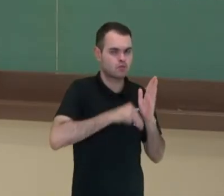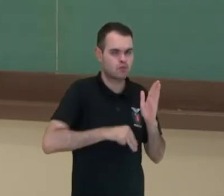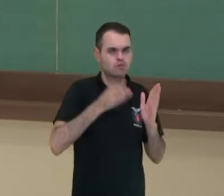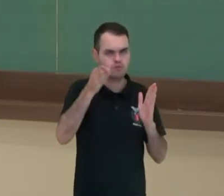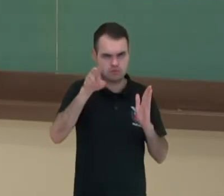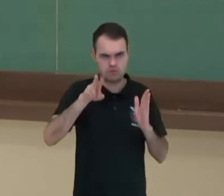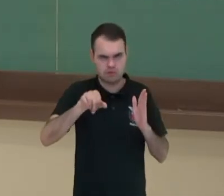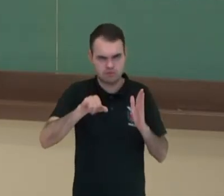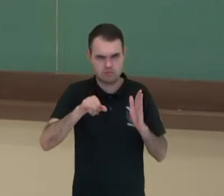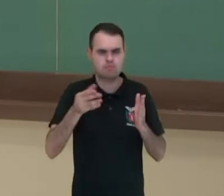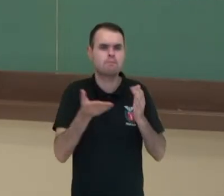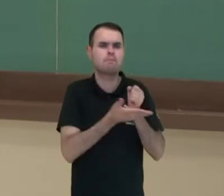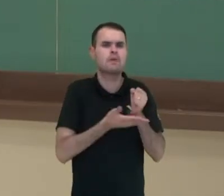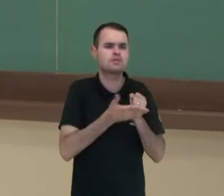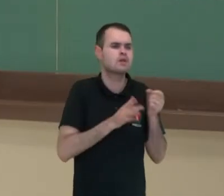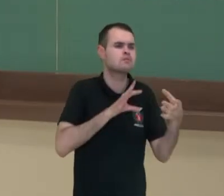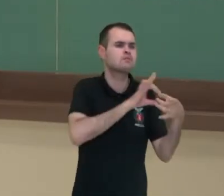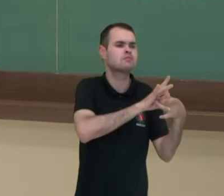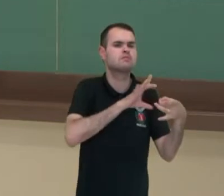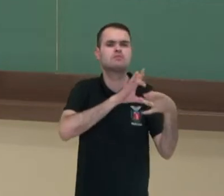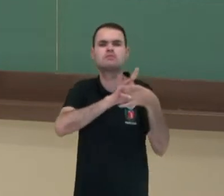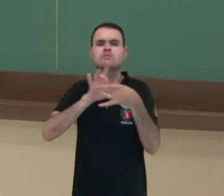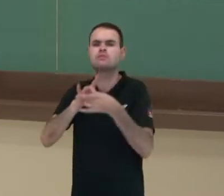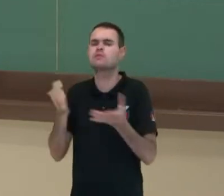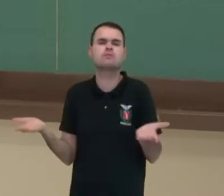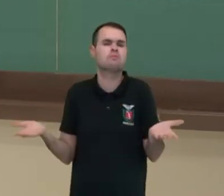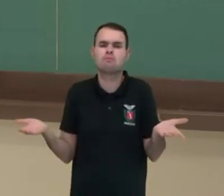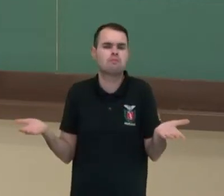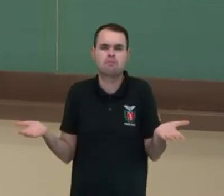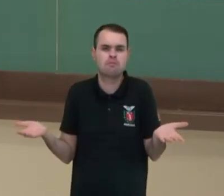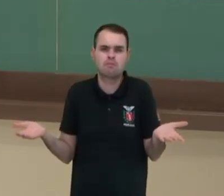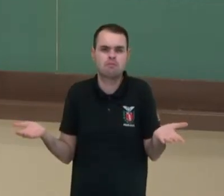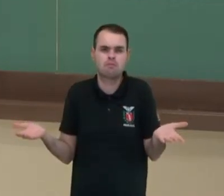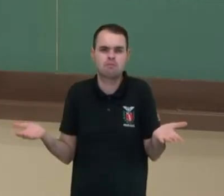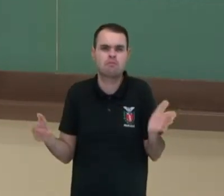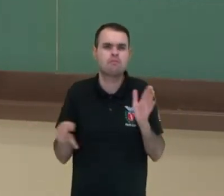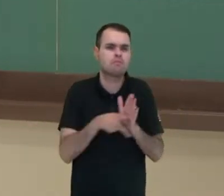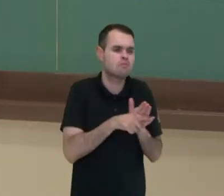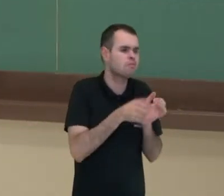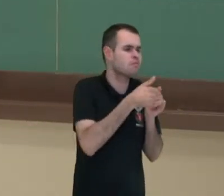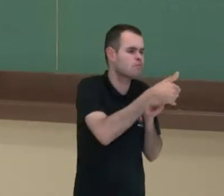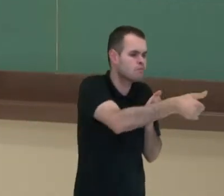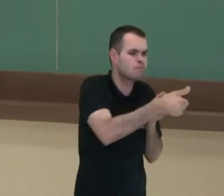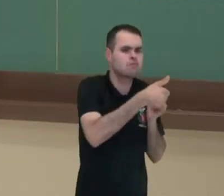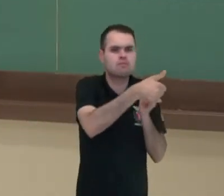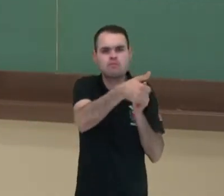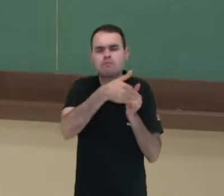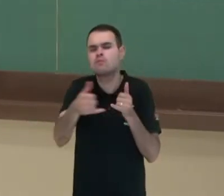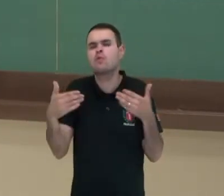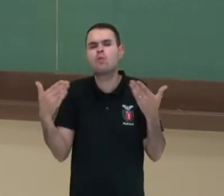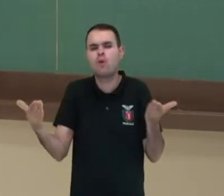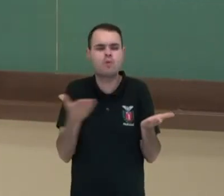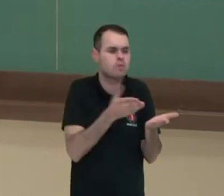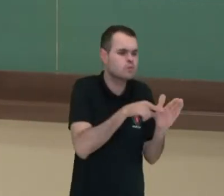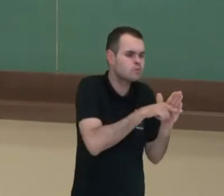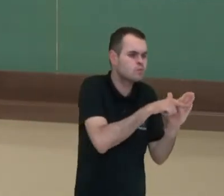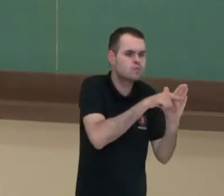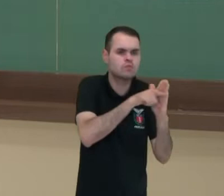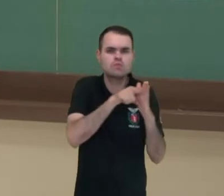vai escrever história baseada em quê? É uma linha o quê? Nova esquerda inglesa, microhistória, ela é uma